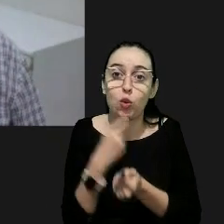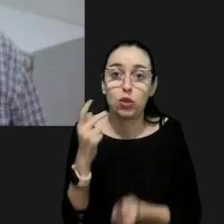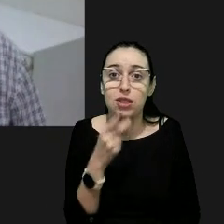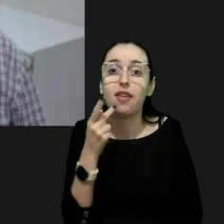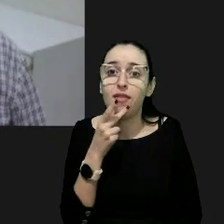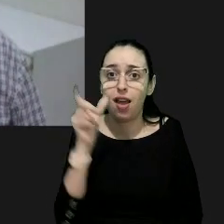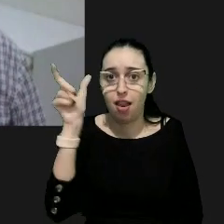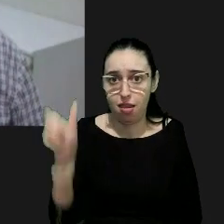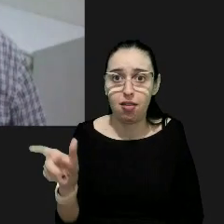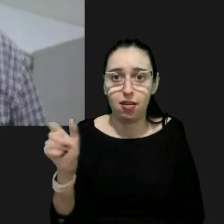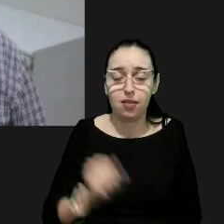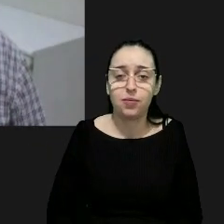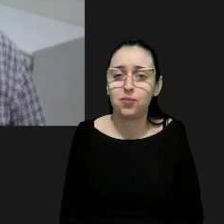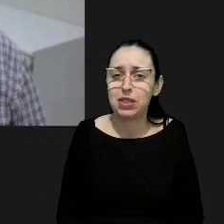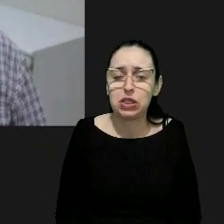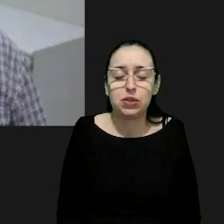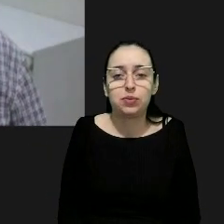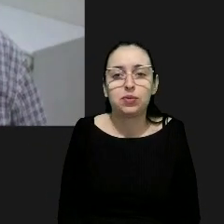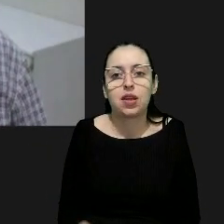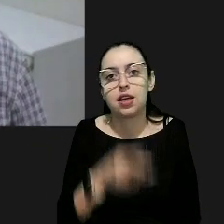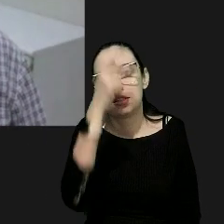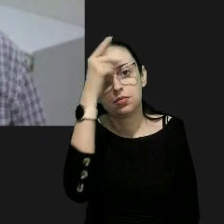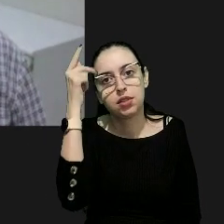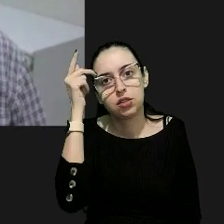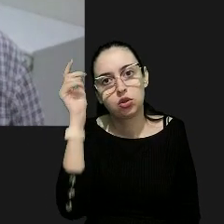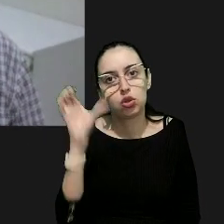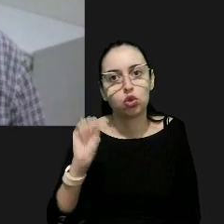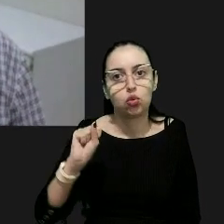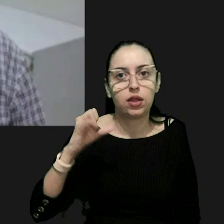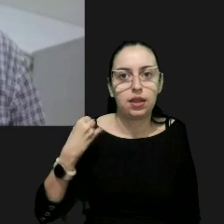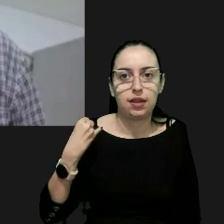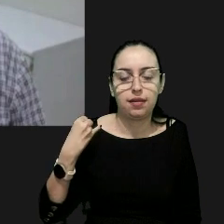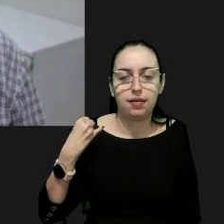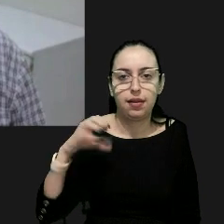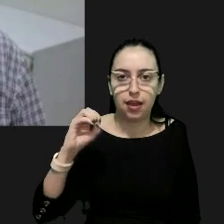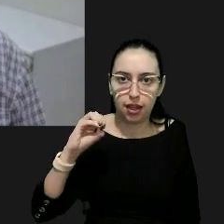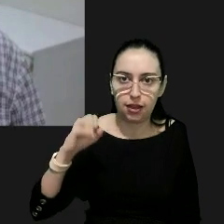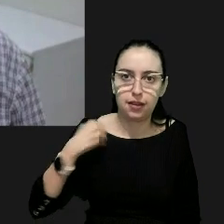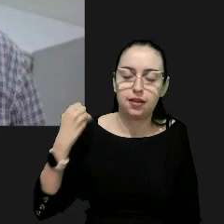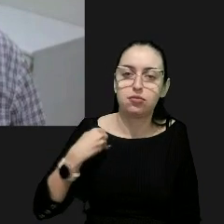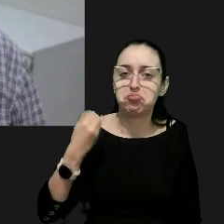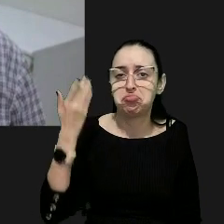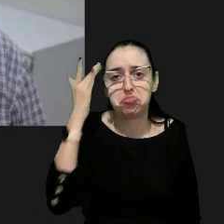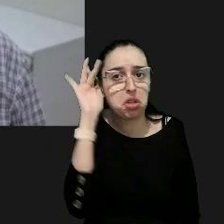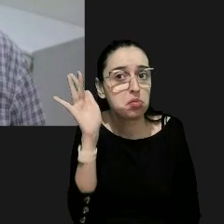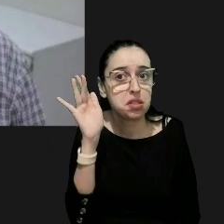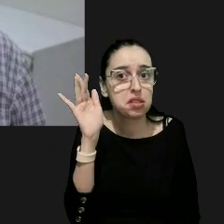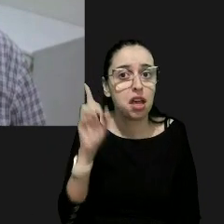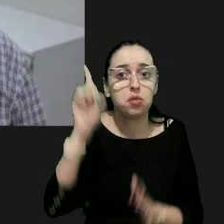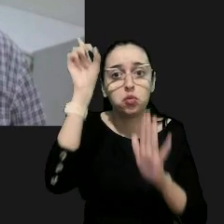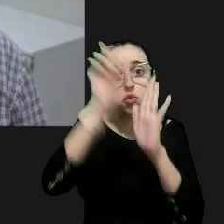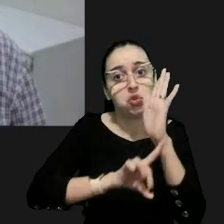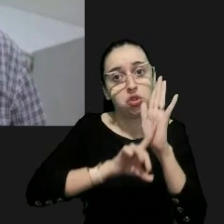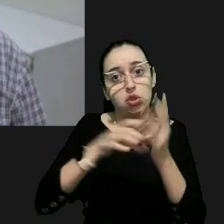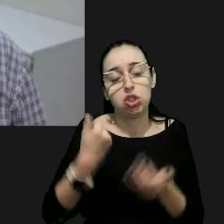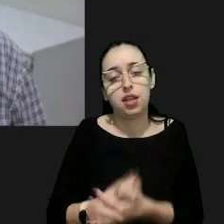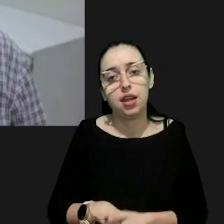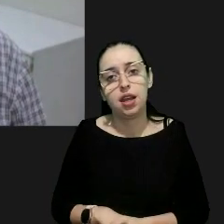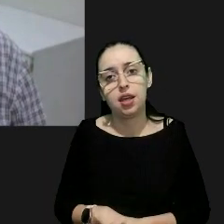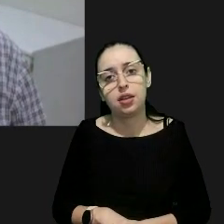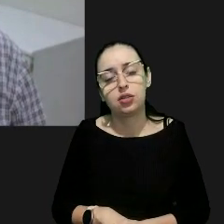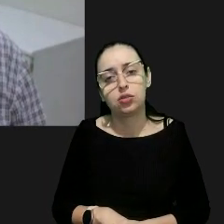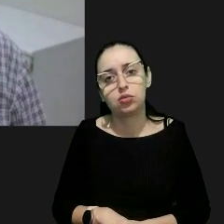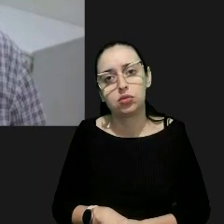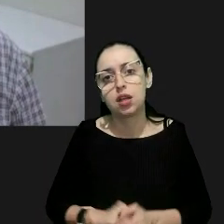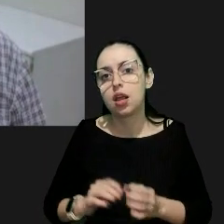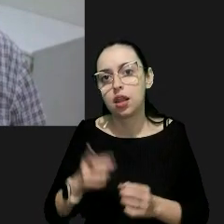Porque é maravilhoso isso que ele falou. é. Maravilhoso. As pessoas de 80 anos não sabem que têm